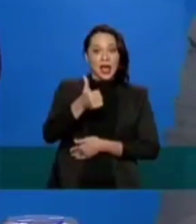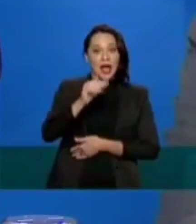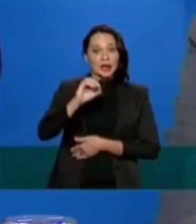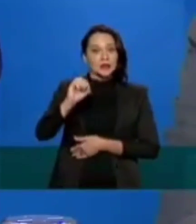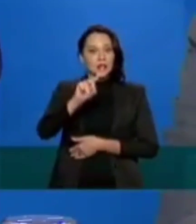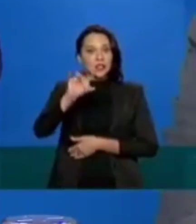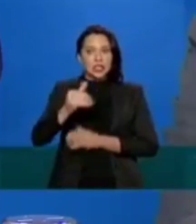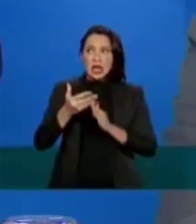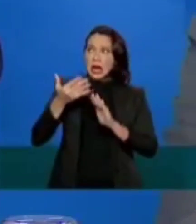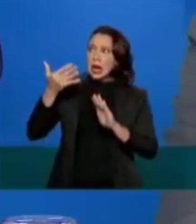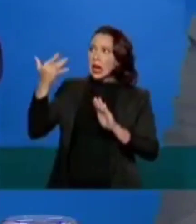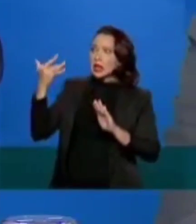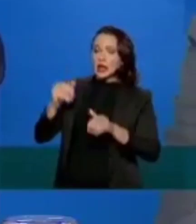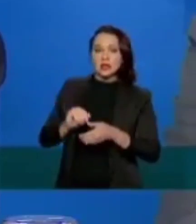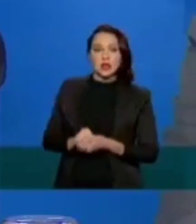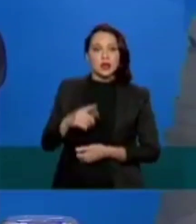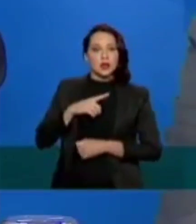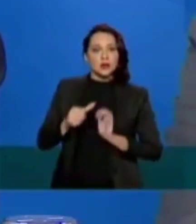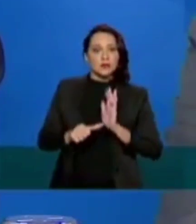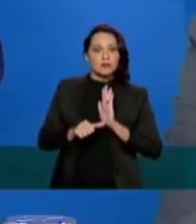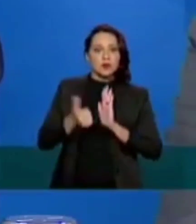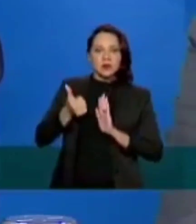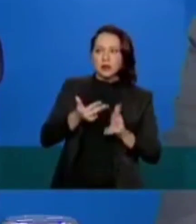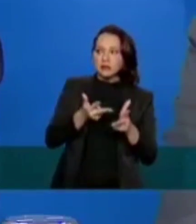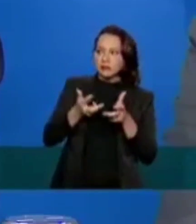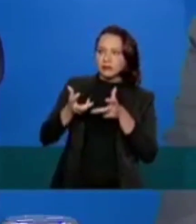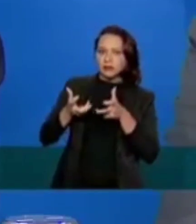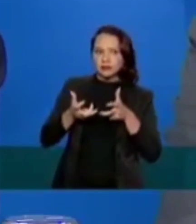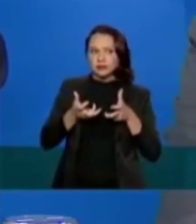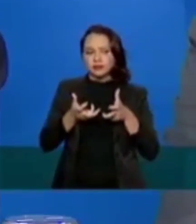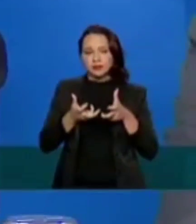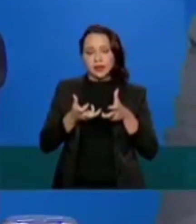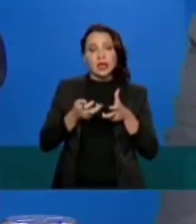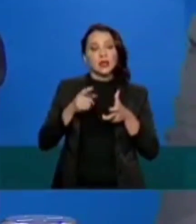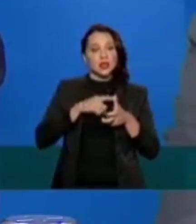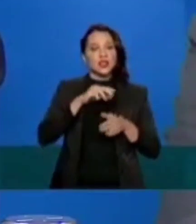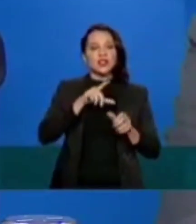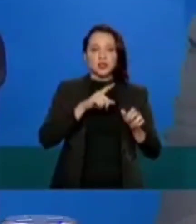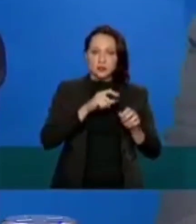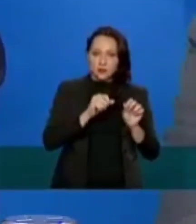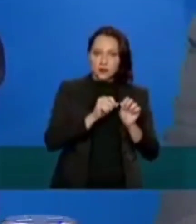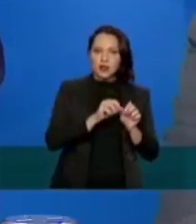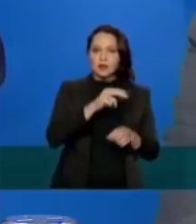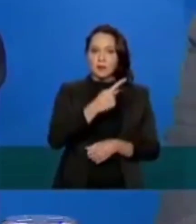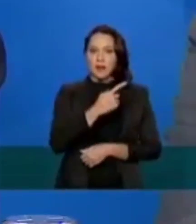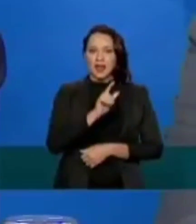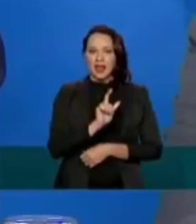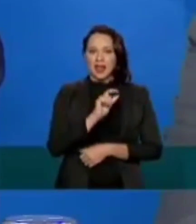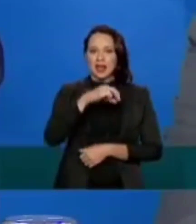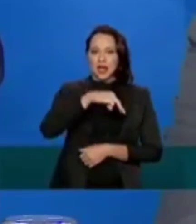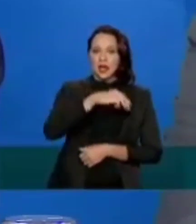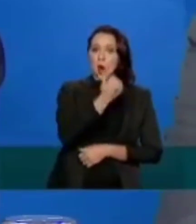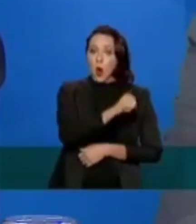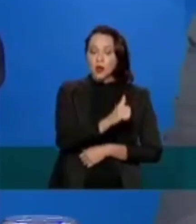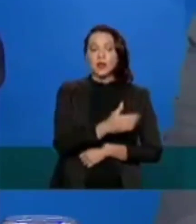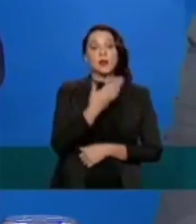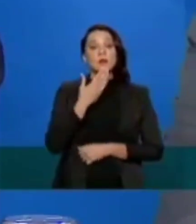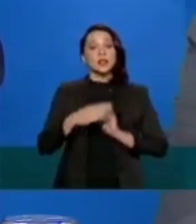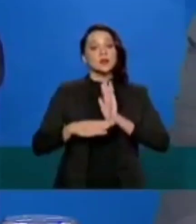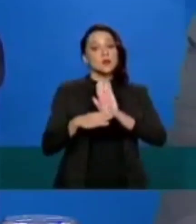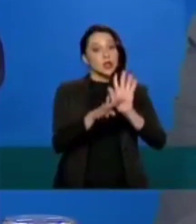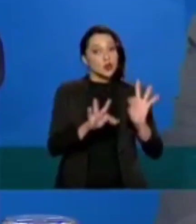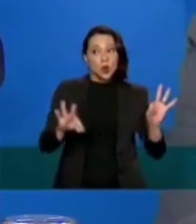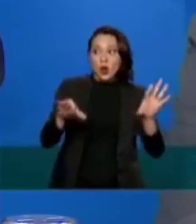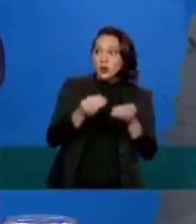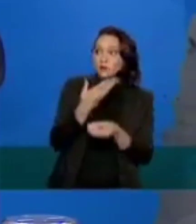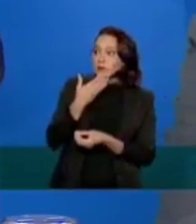ela começou, houve as primeiras movimentações, nós fizemos o PLN 11, pedimos a contribuição de